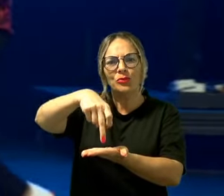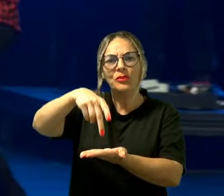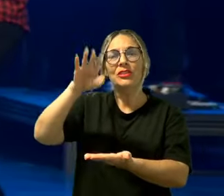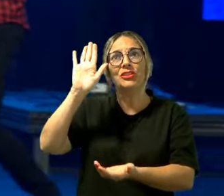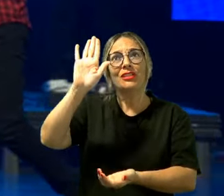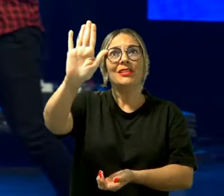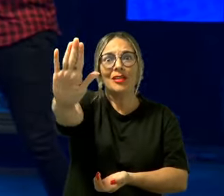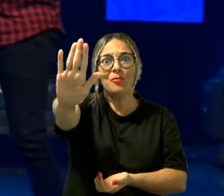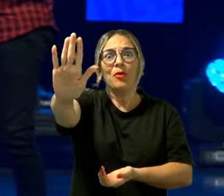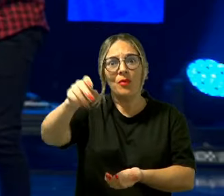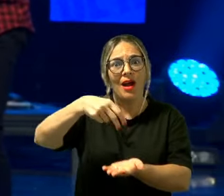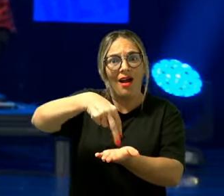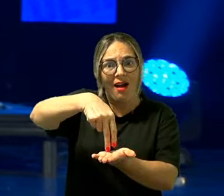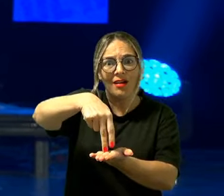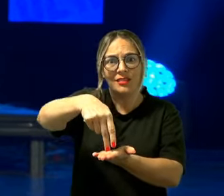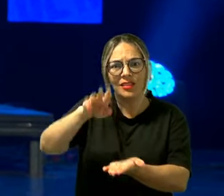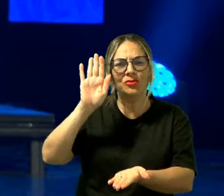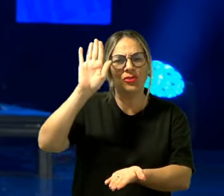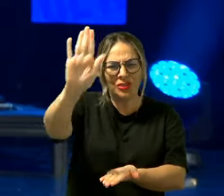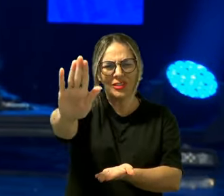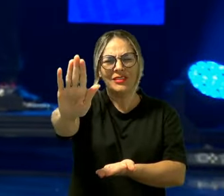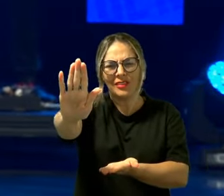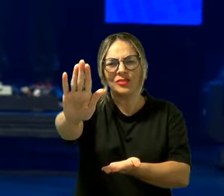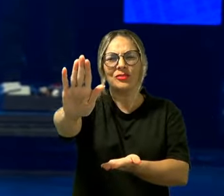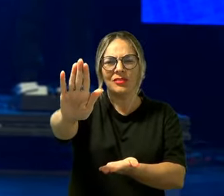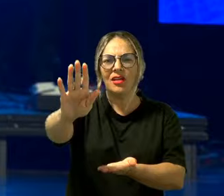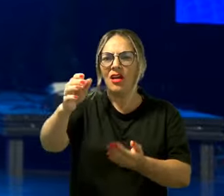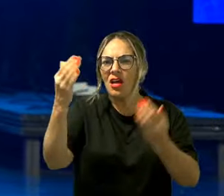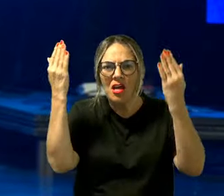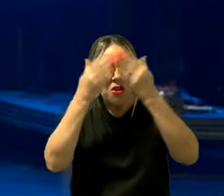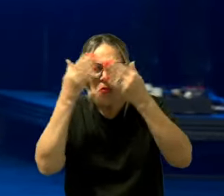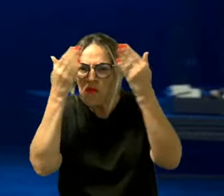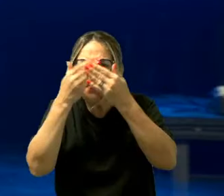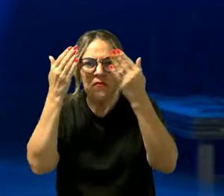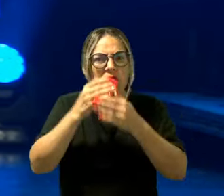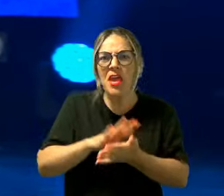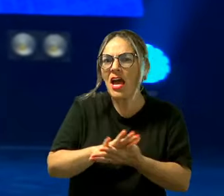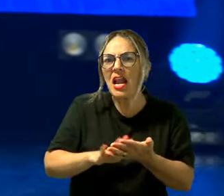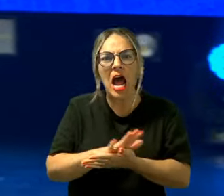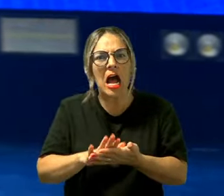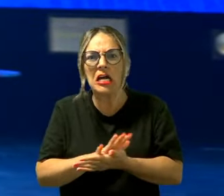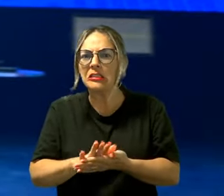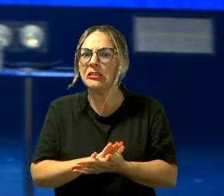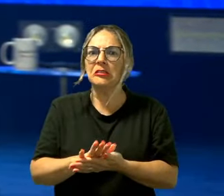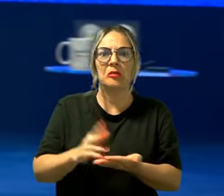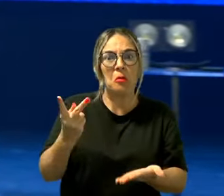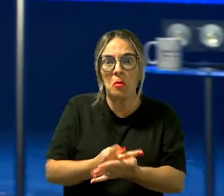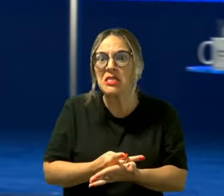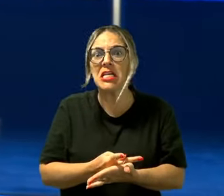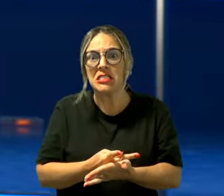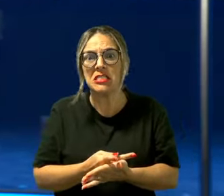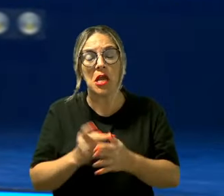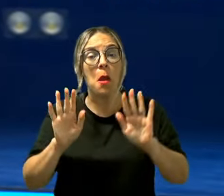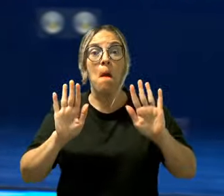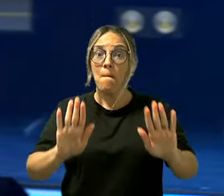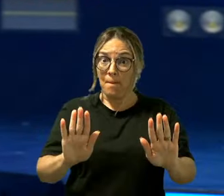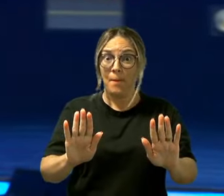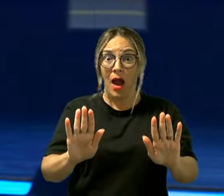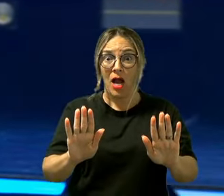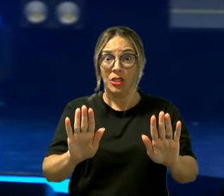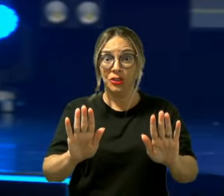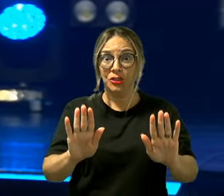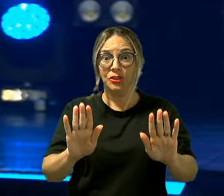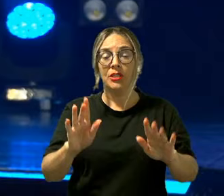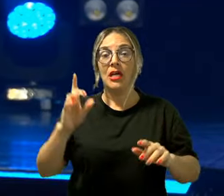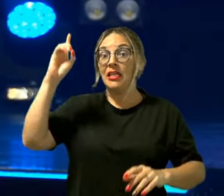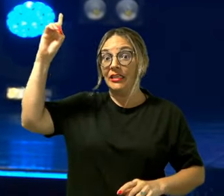na frente dele. Mas da outra margem tem um vento abrindo as águas. Tem um vento abrindo as águas. Pastor, não estou entendendo. Tem gente que está